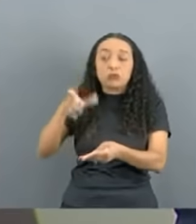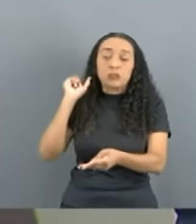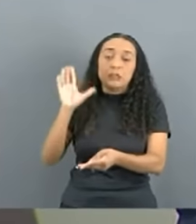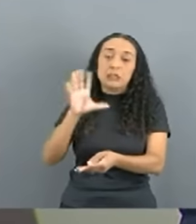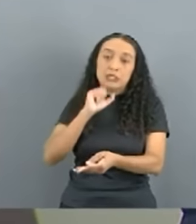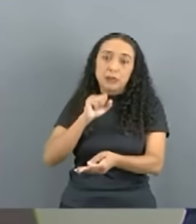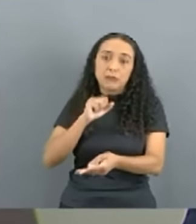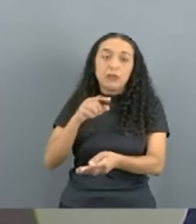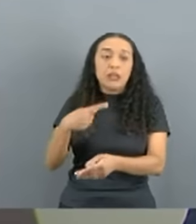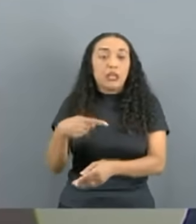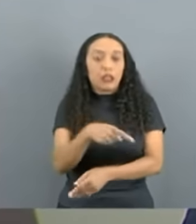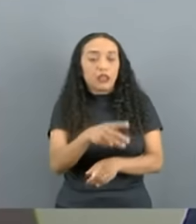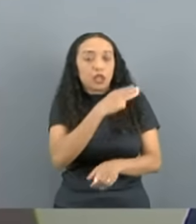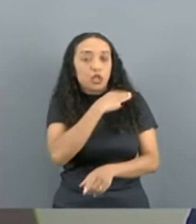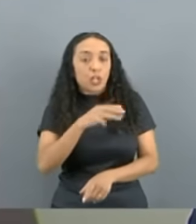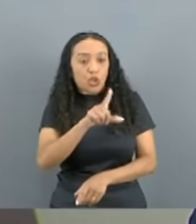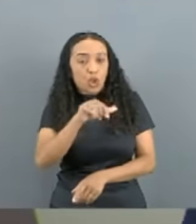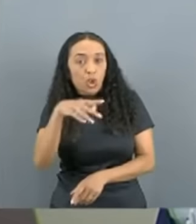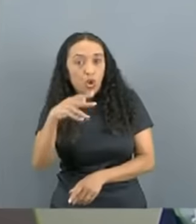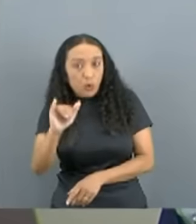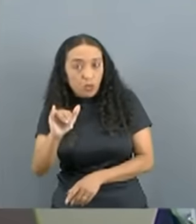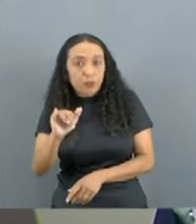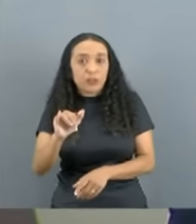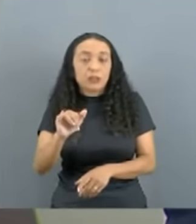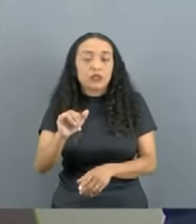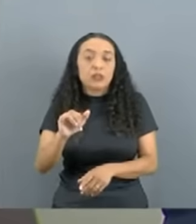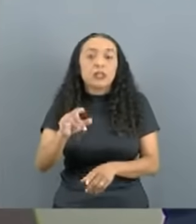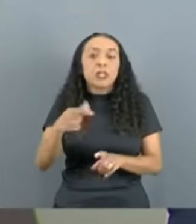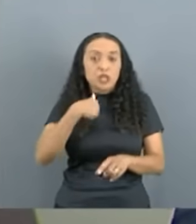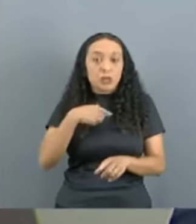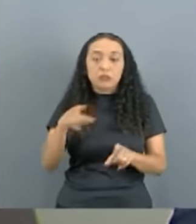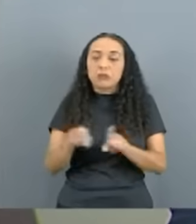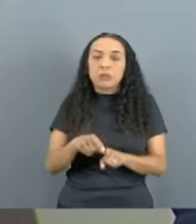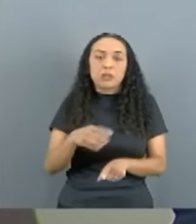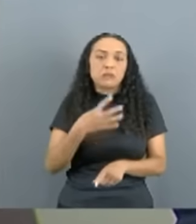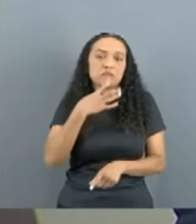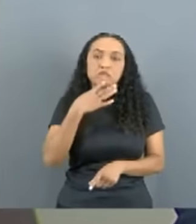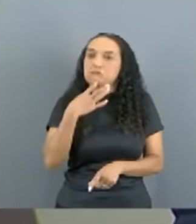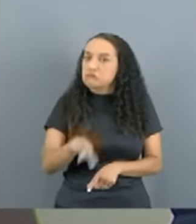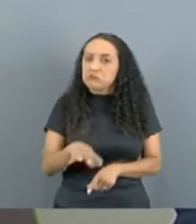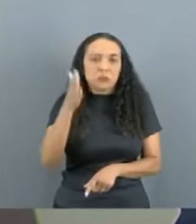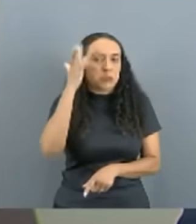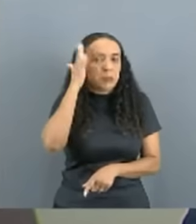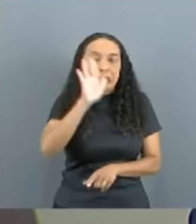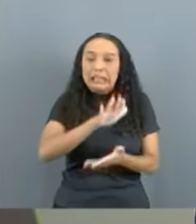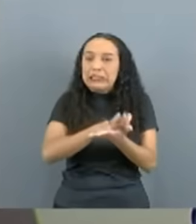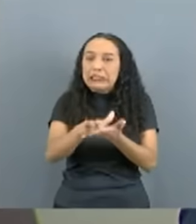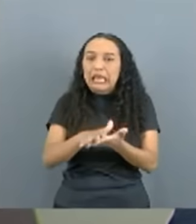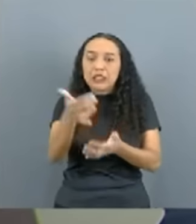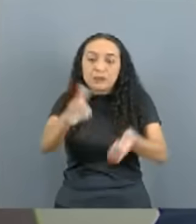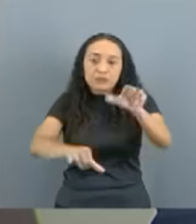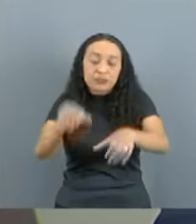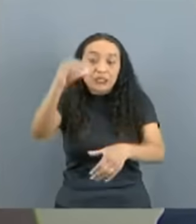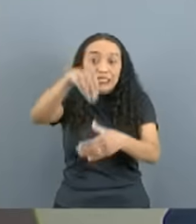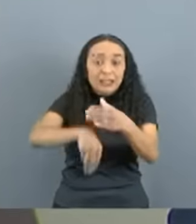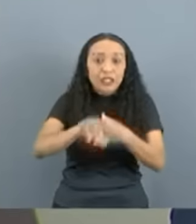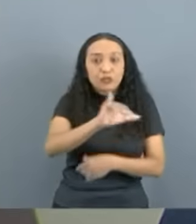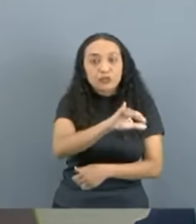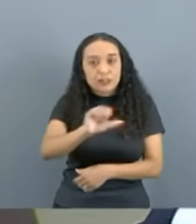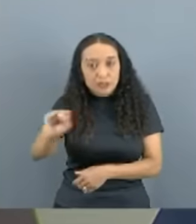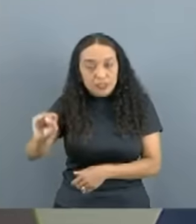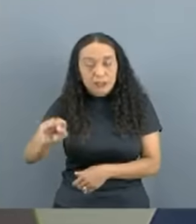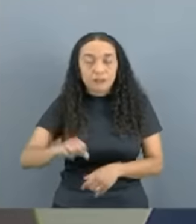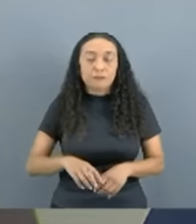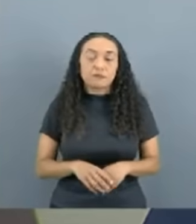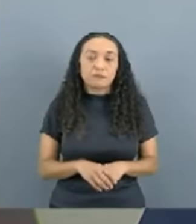o ministro Lupe, ex-ministro Lupe, nem eu tivemos conhecimento sequer dessa auditoria que foi gestada dentro do próprio